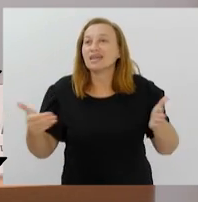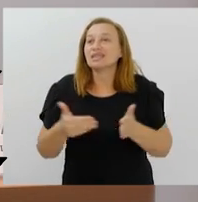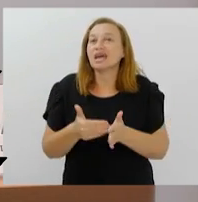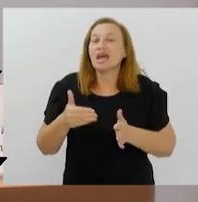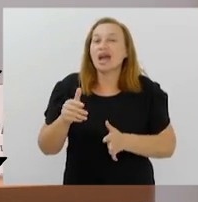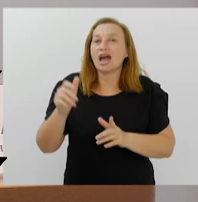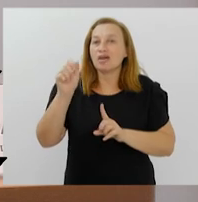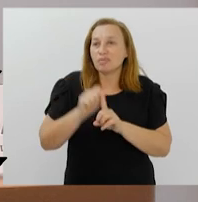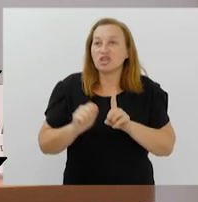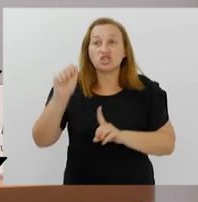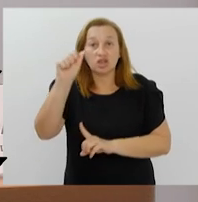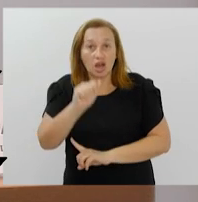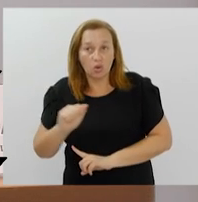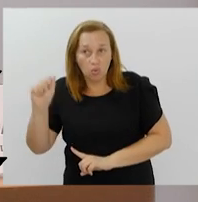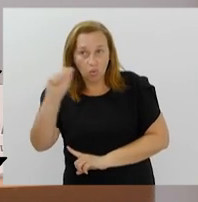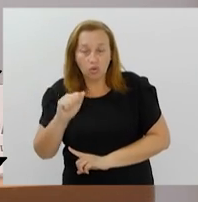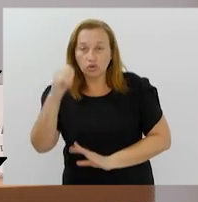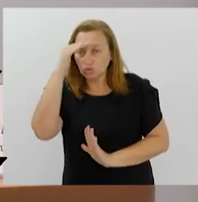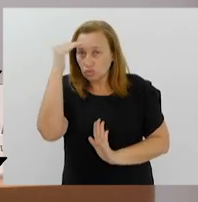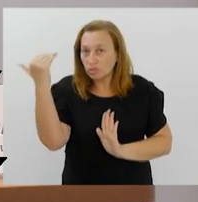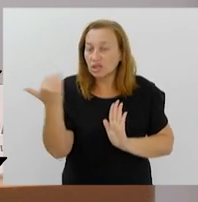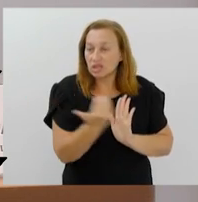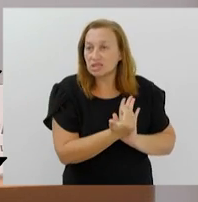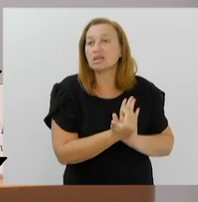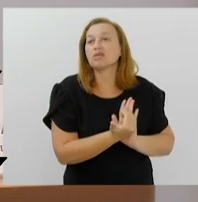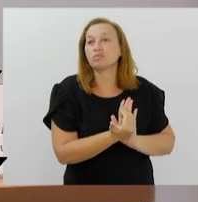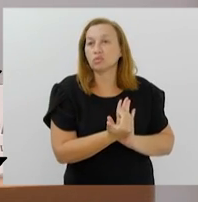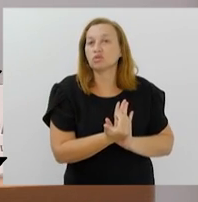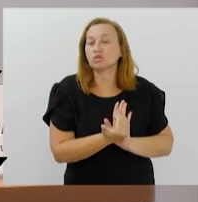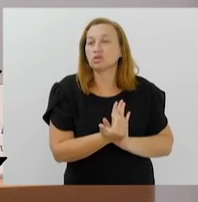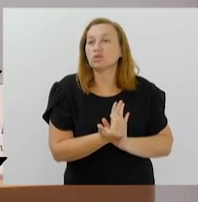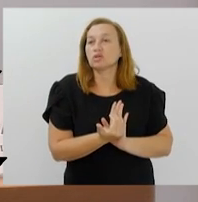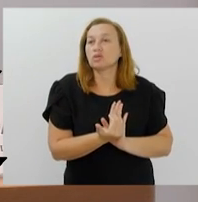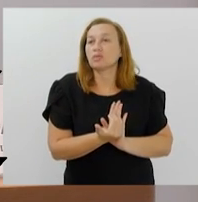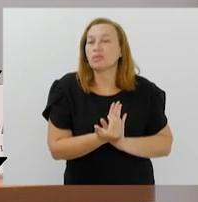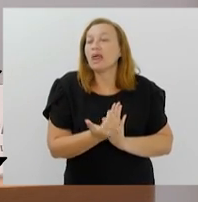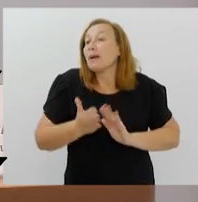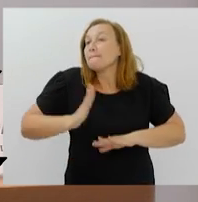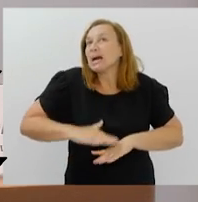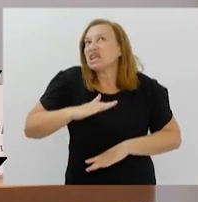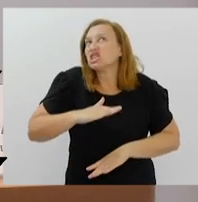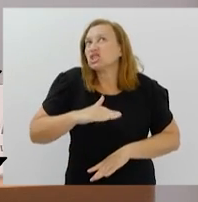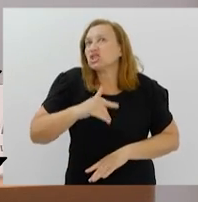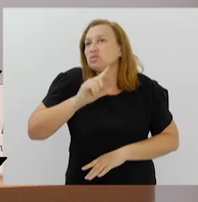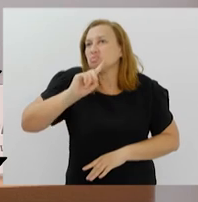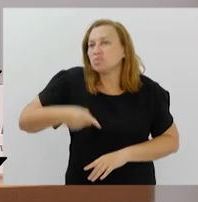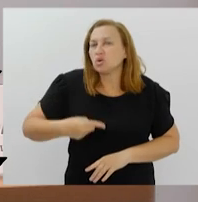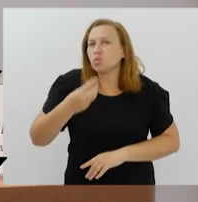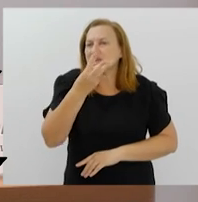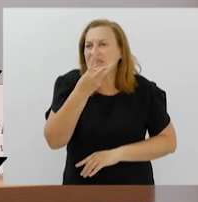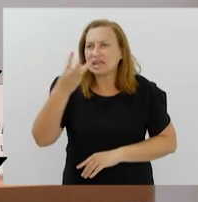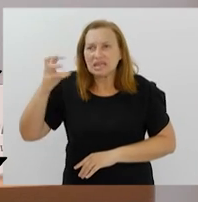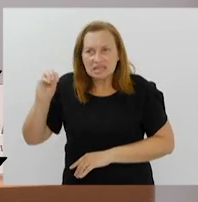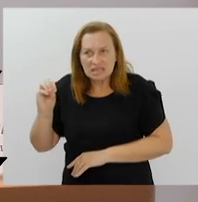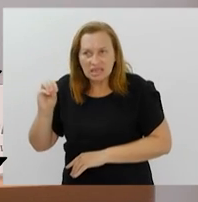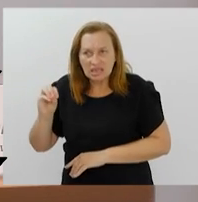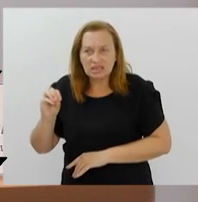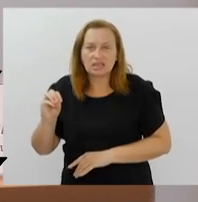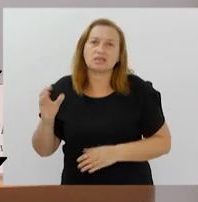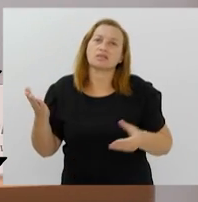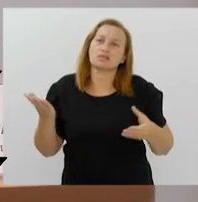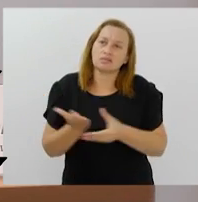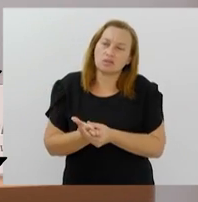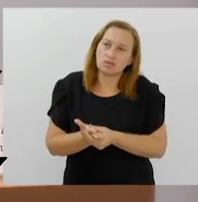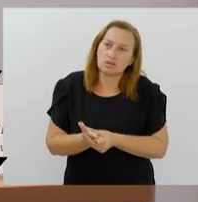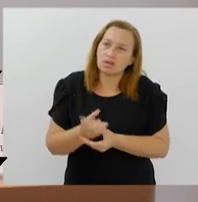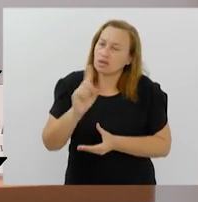agosto nós cumprimos em torno de mais de 100 de 1300 liminares que